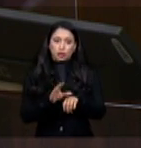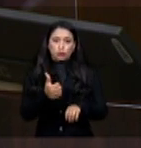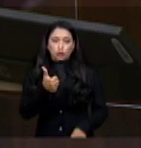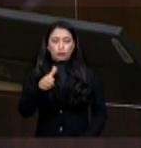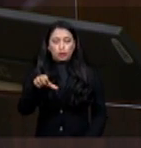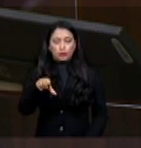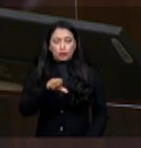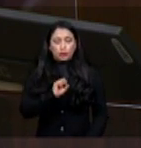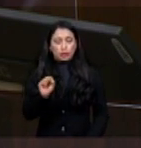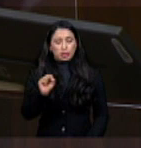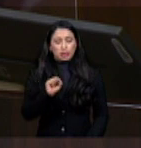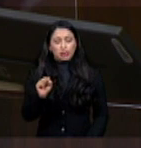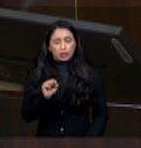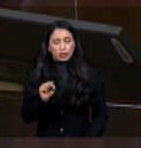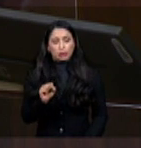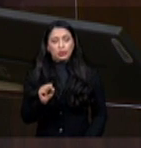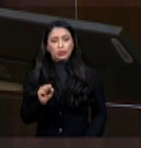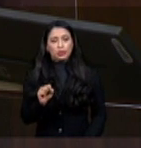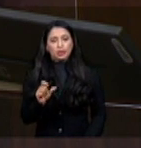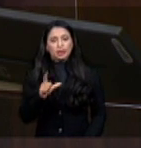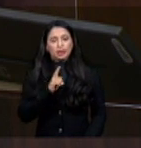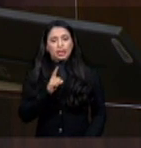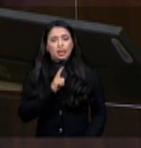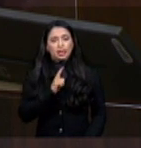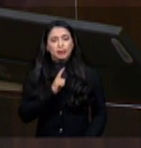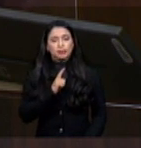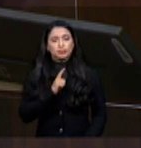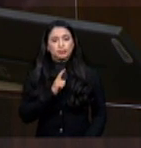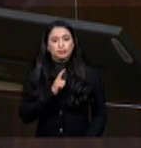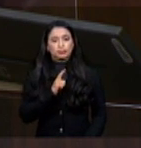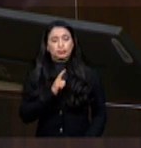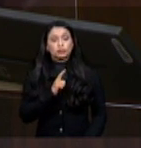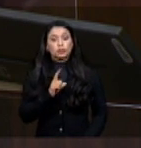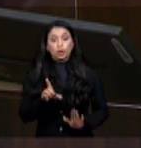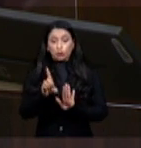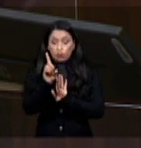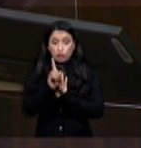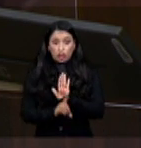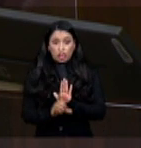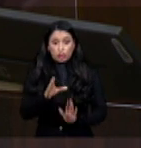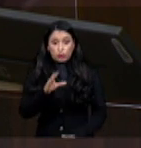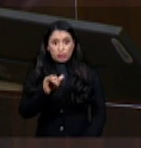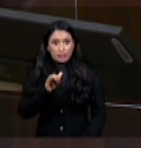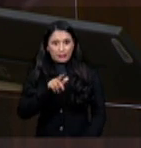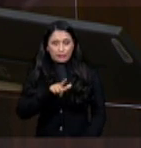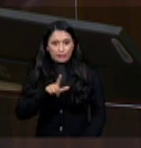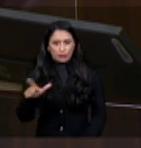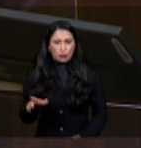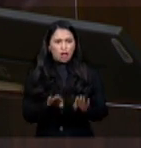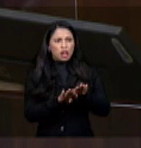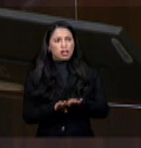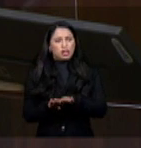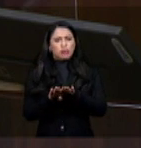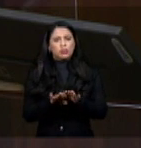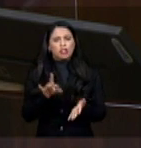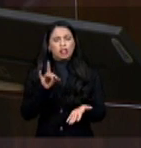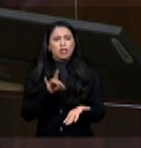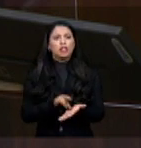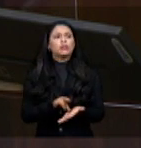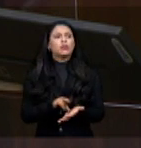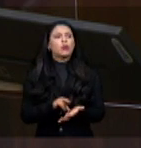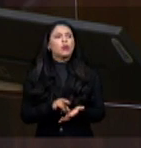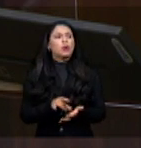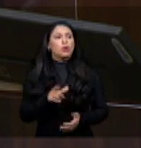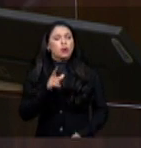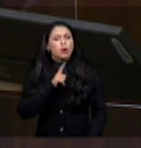de 1988 a e sono e no plano dos direitos civis a igualdade se consolidou somente com o código